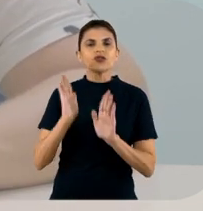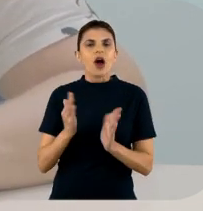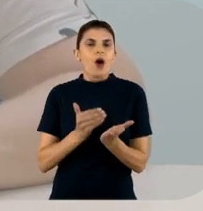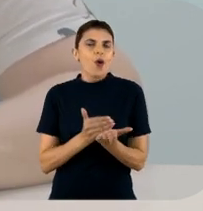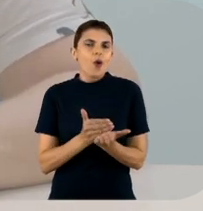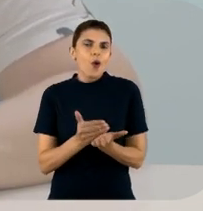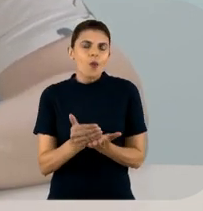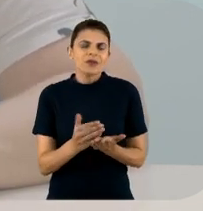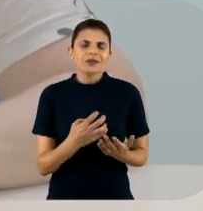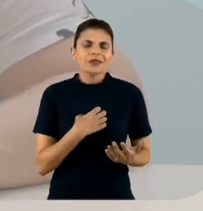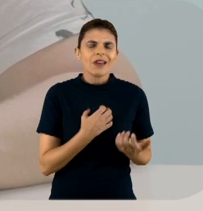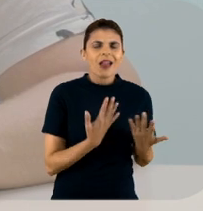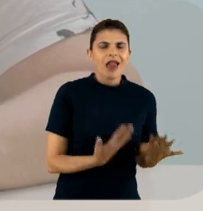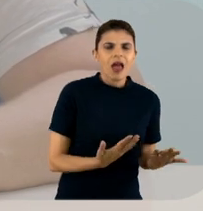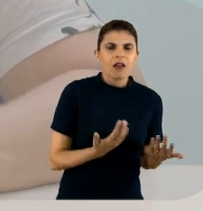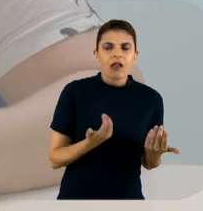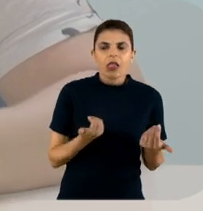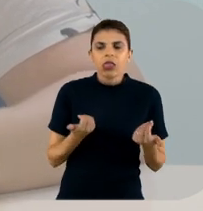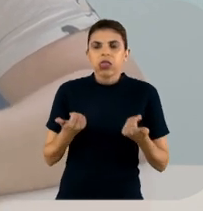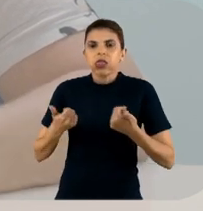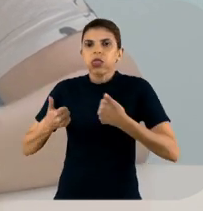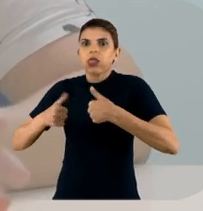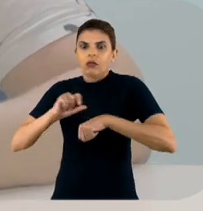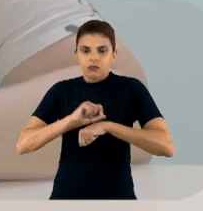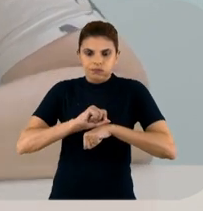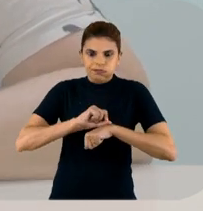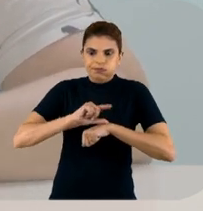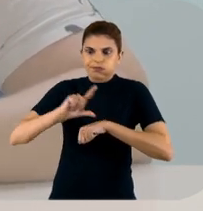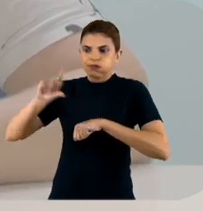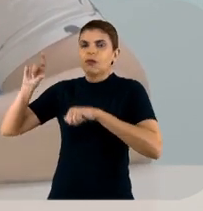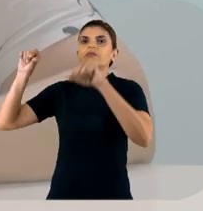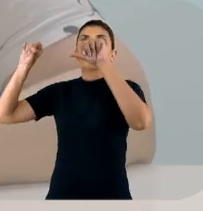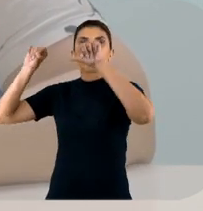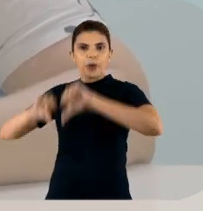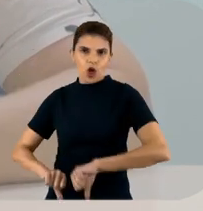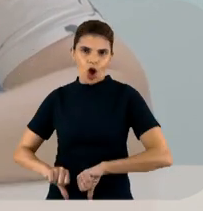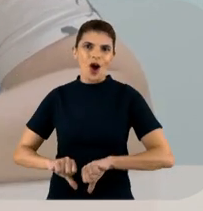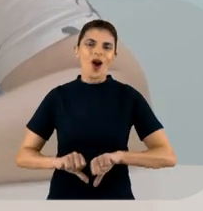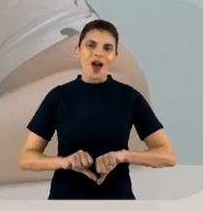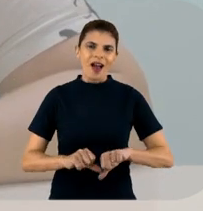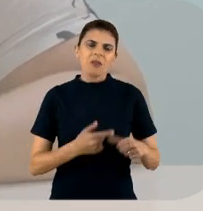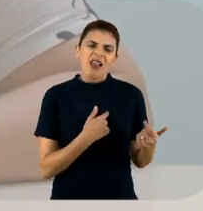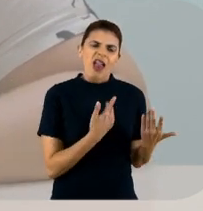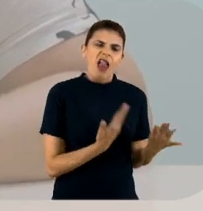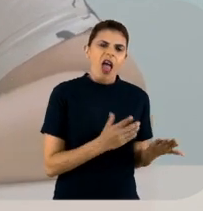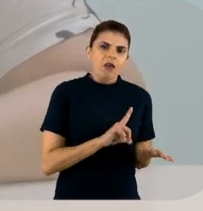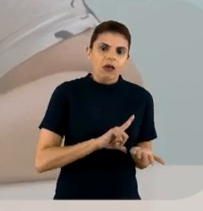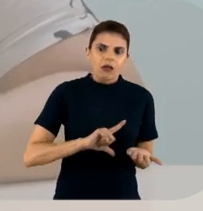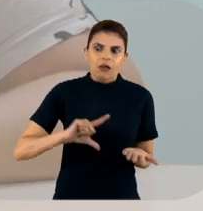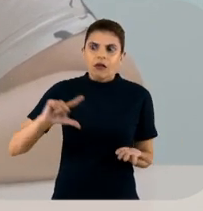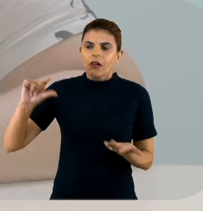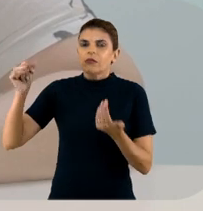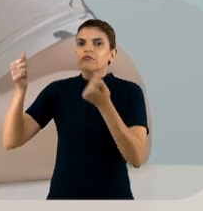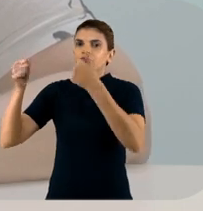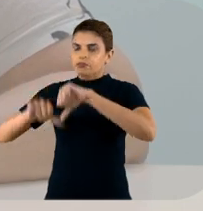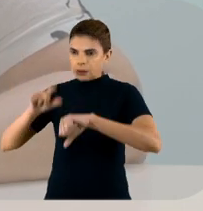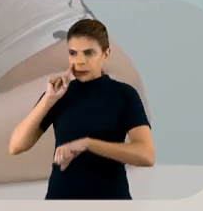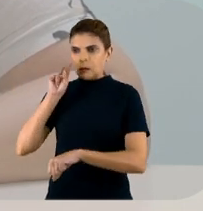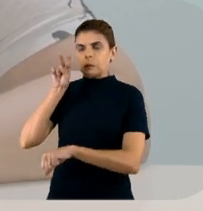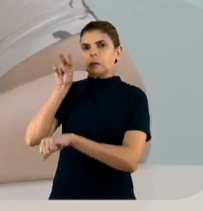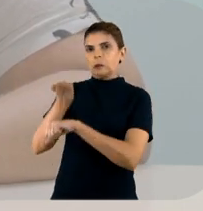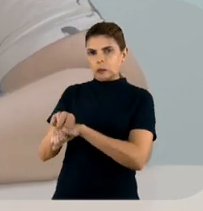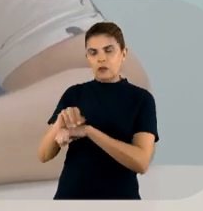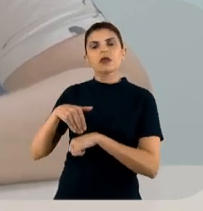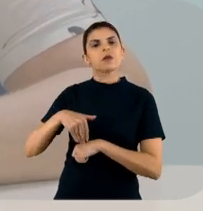com um quadro leve piorar né então é esse o o tempo crítico vamos dizer assim que a gente tem que ter uma vigilância maior